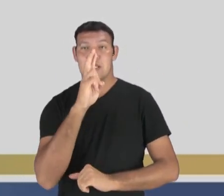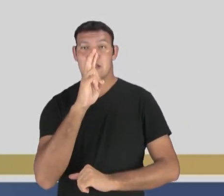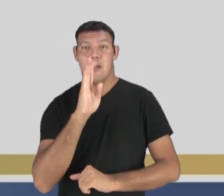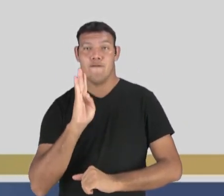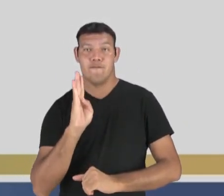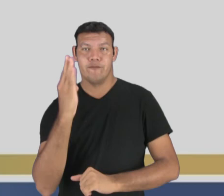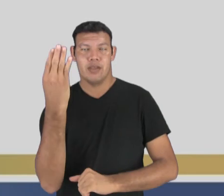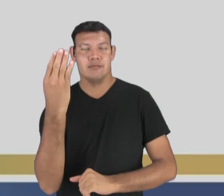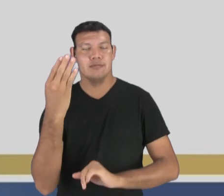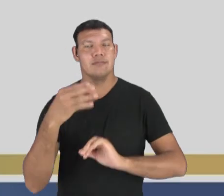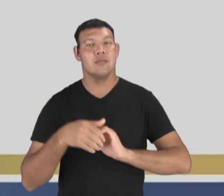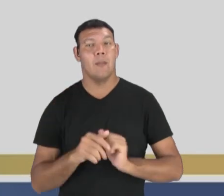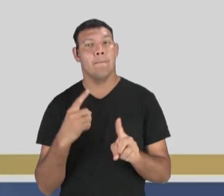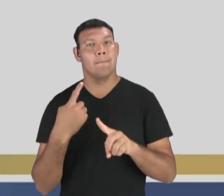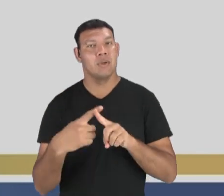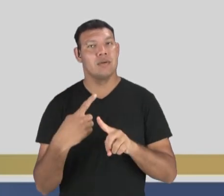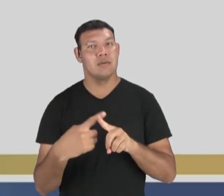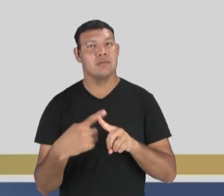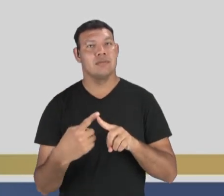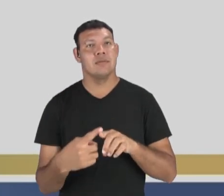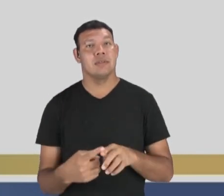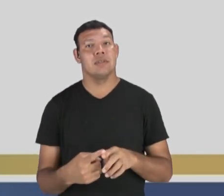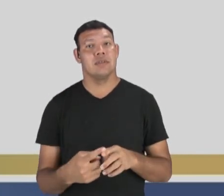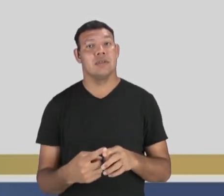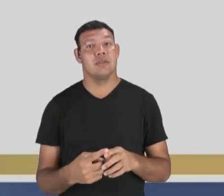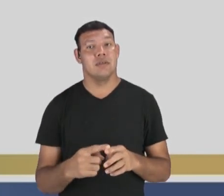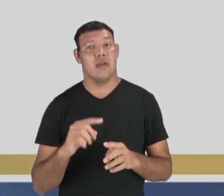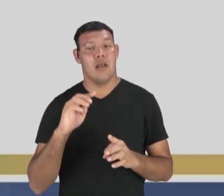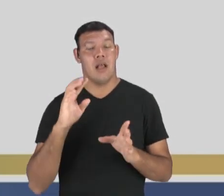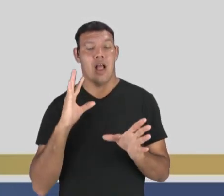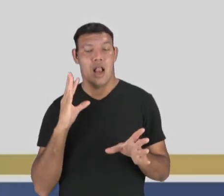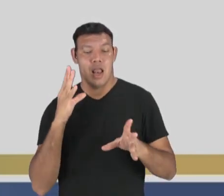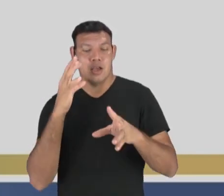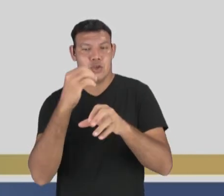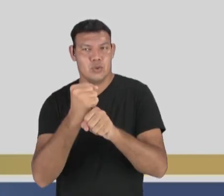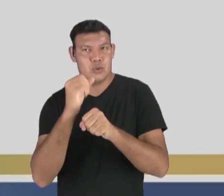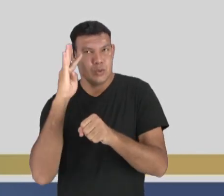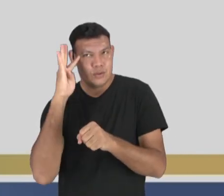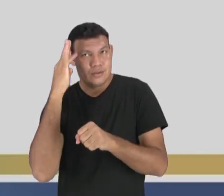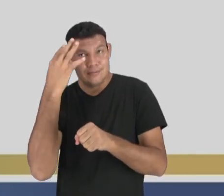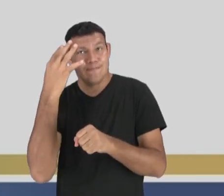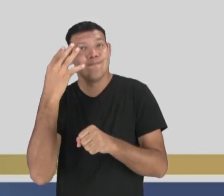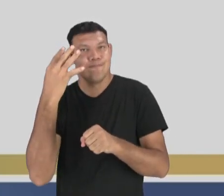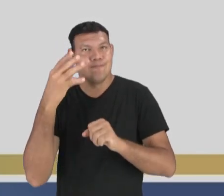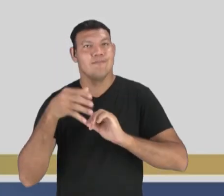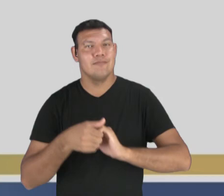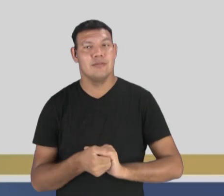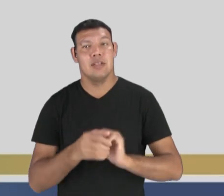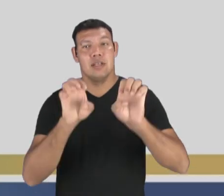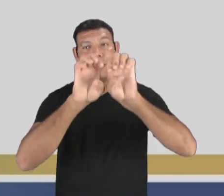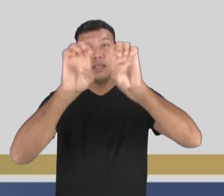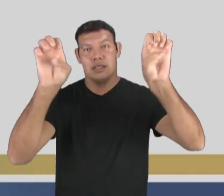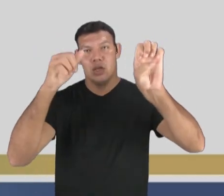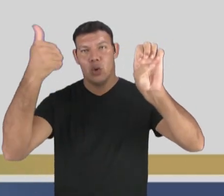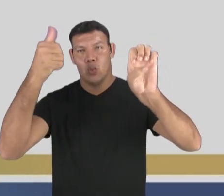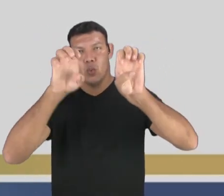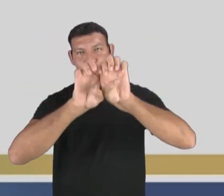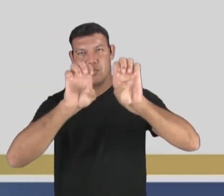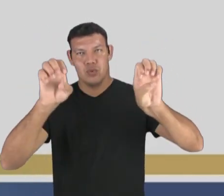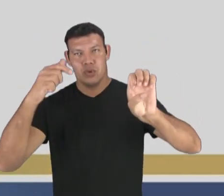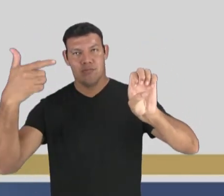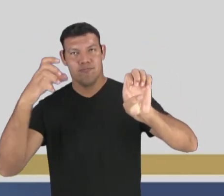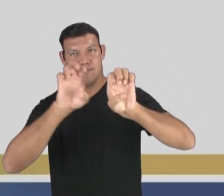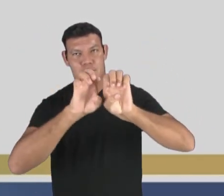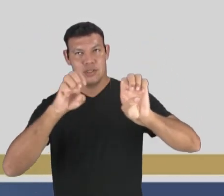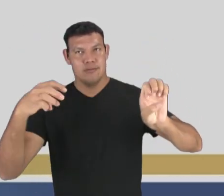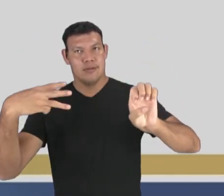respostas falsas. Por quê? Quando se resolve as expressões das equações, ela não vai